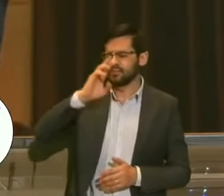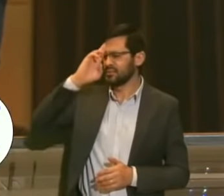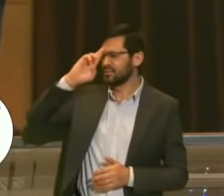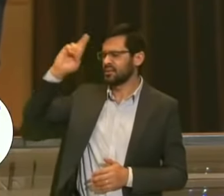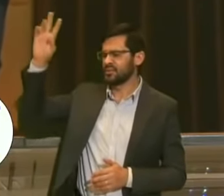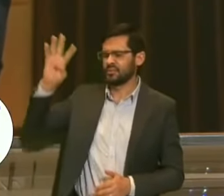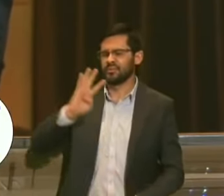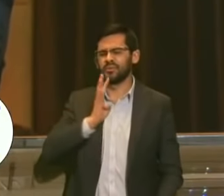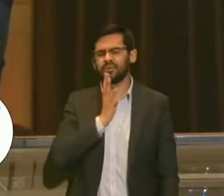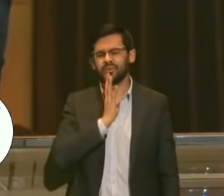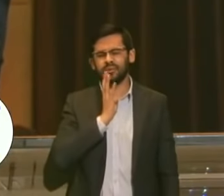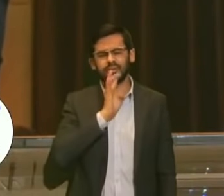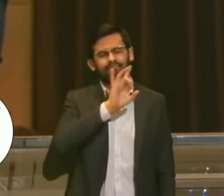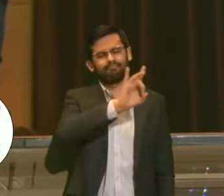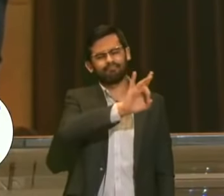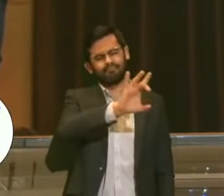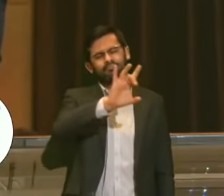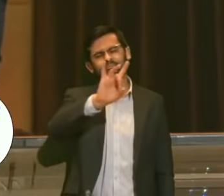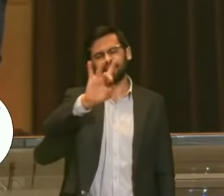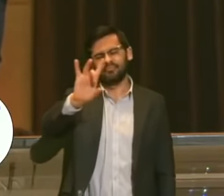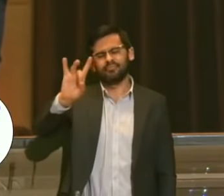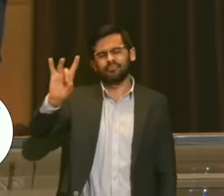se colocaram em pé na tua presença.